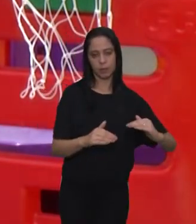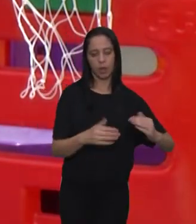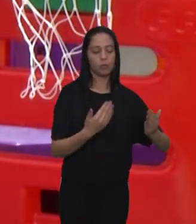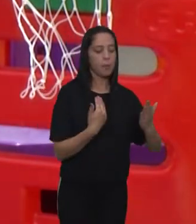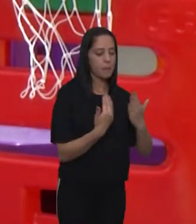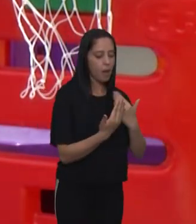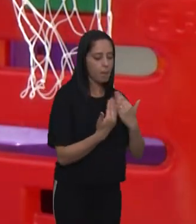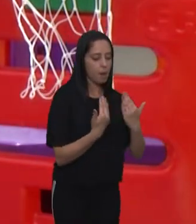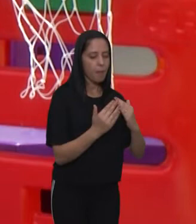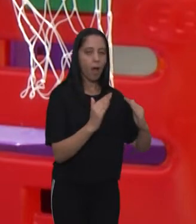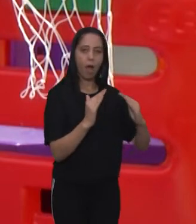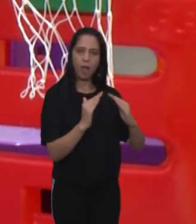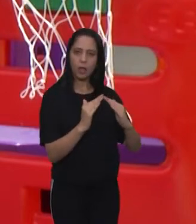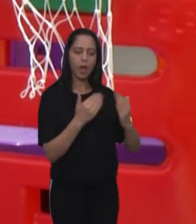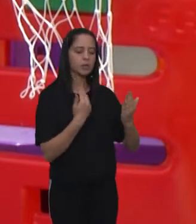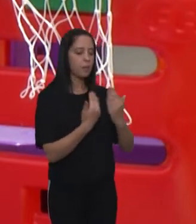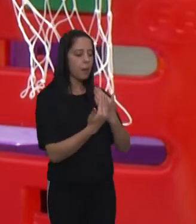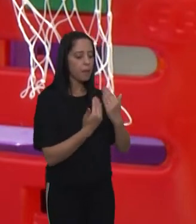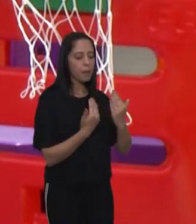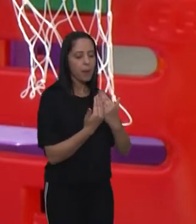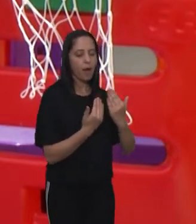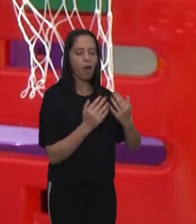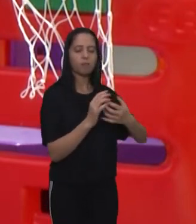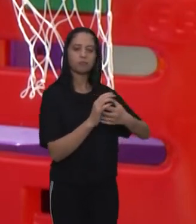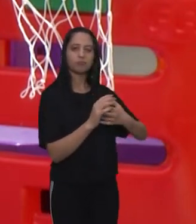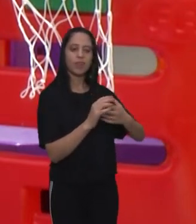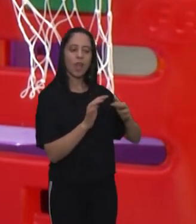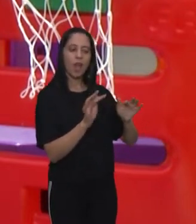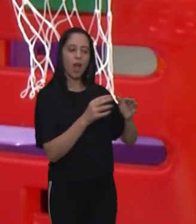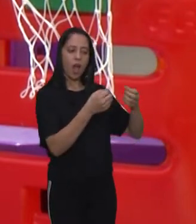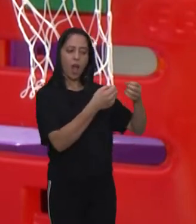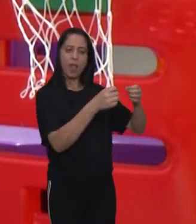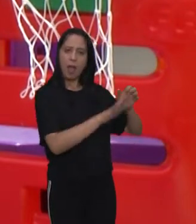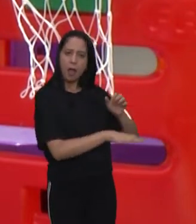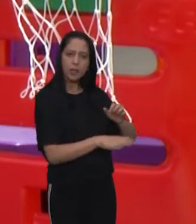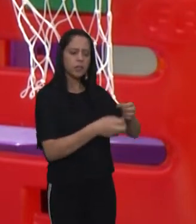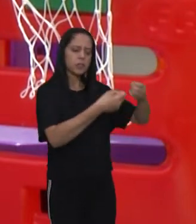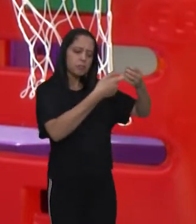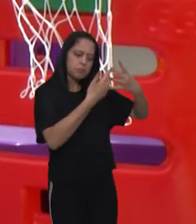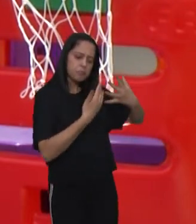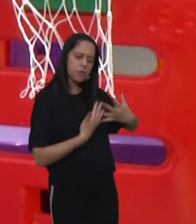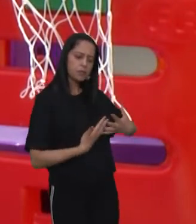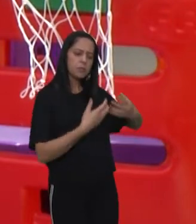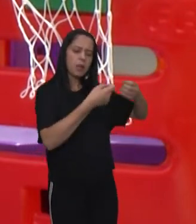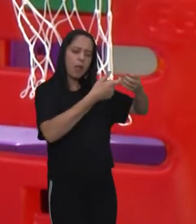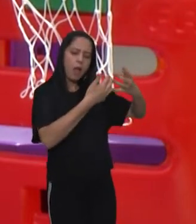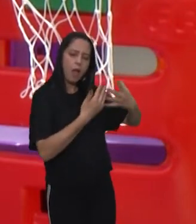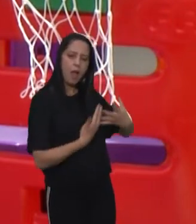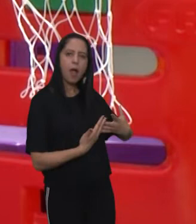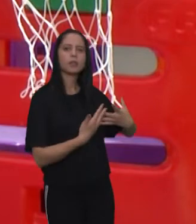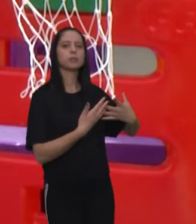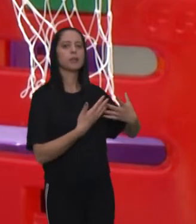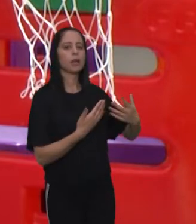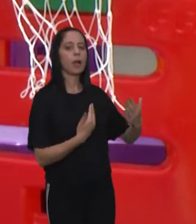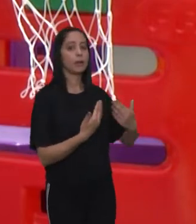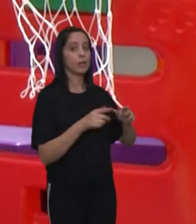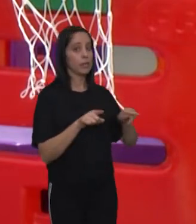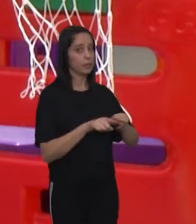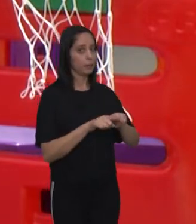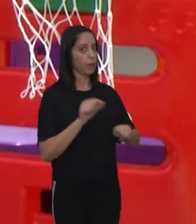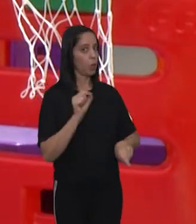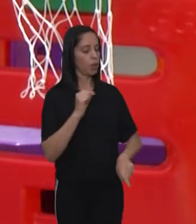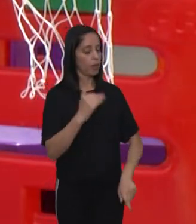estabelecer é algo em casa para que os filhos sintam-se à vontade em conversar com os pais e mais do que isso